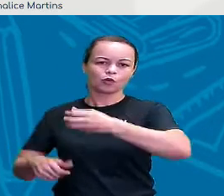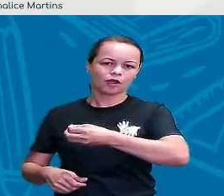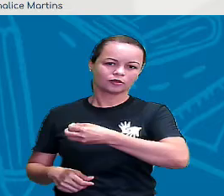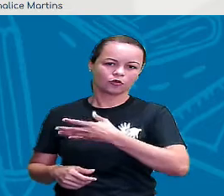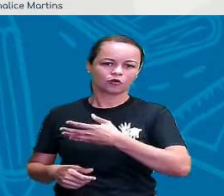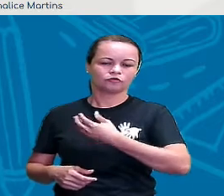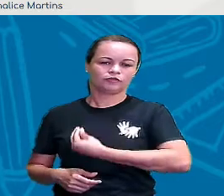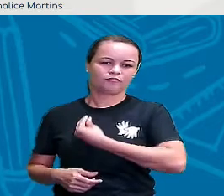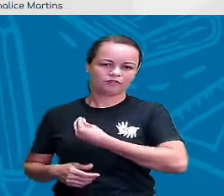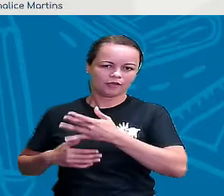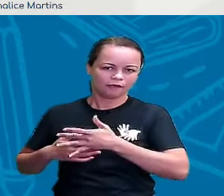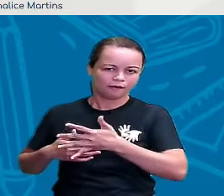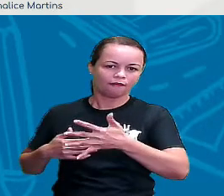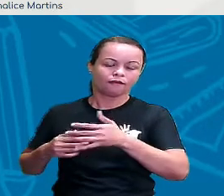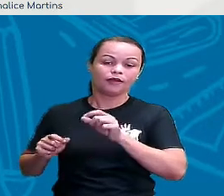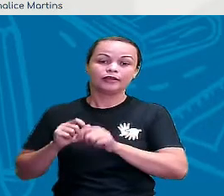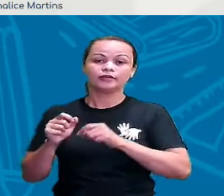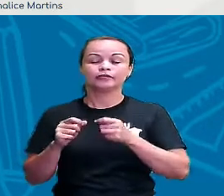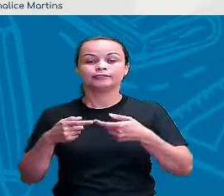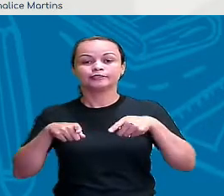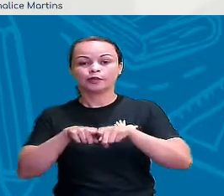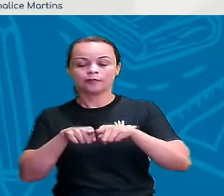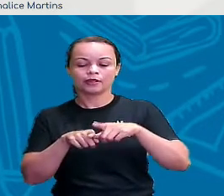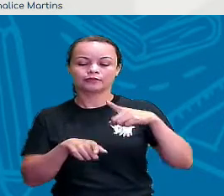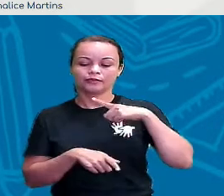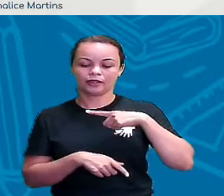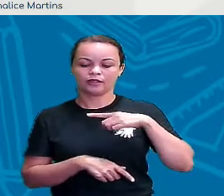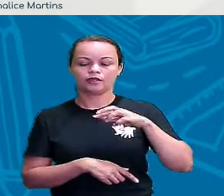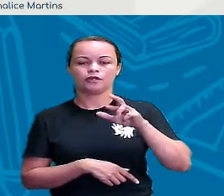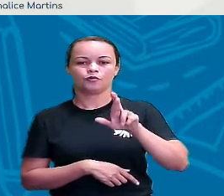vai viver. E a gente também tem os